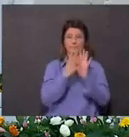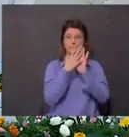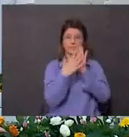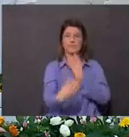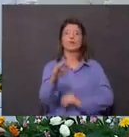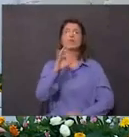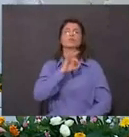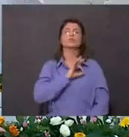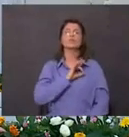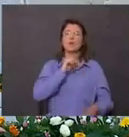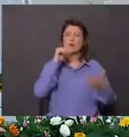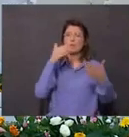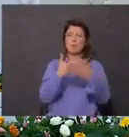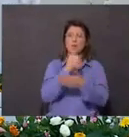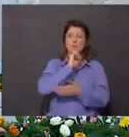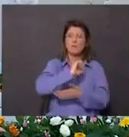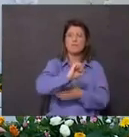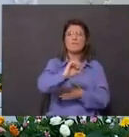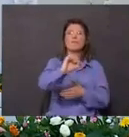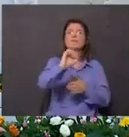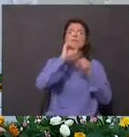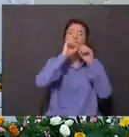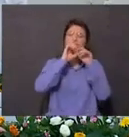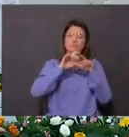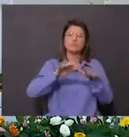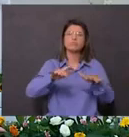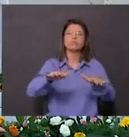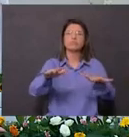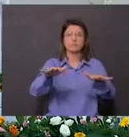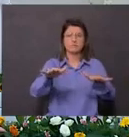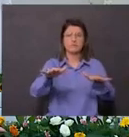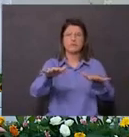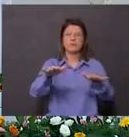Anunciamos, Senhor, a vossa morte.